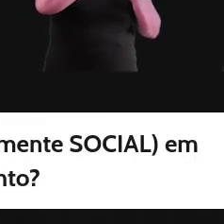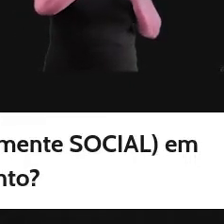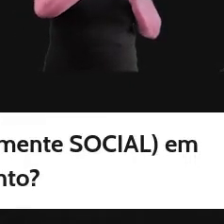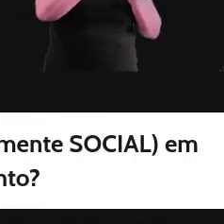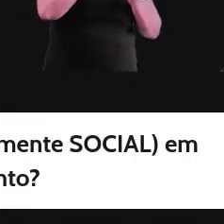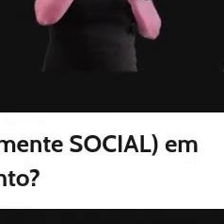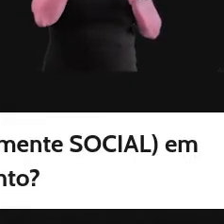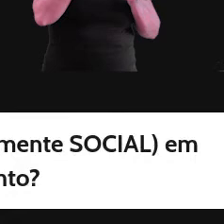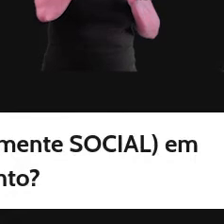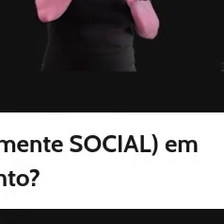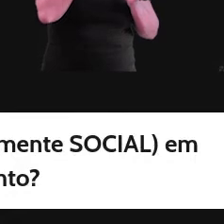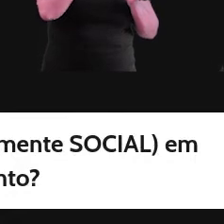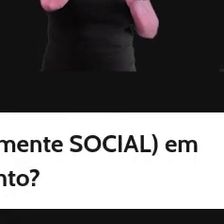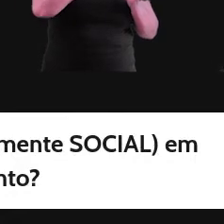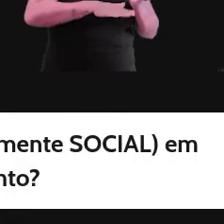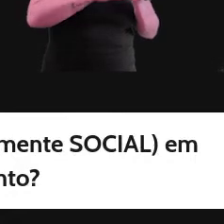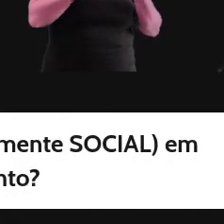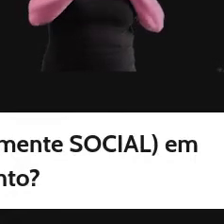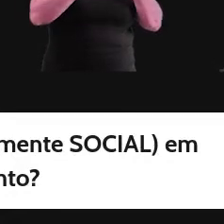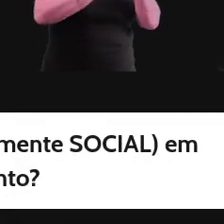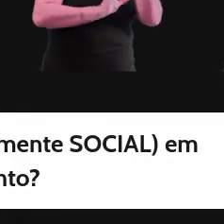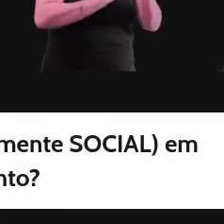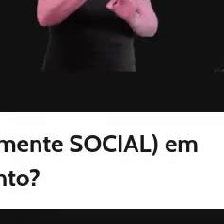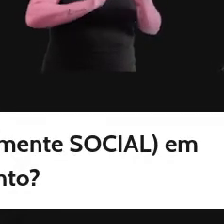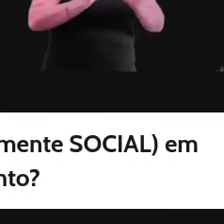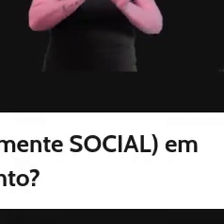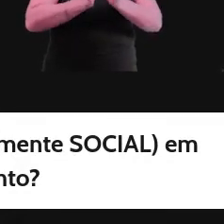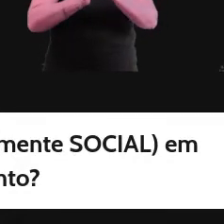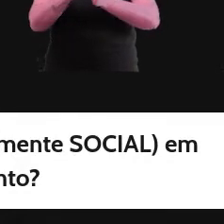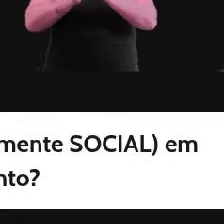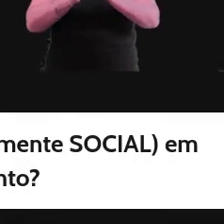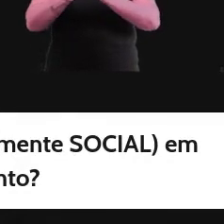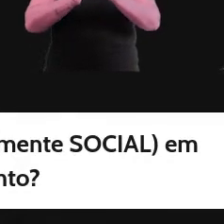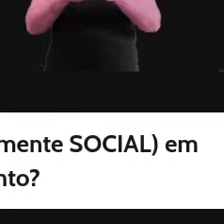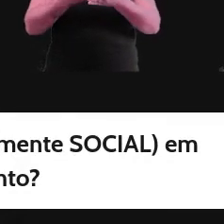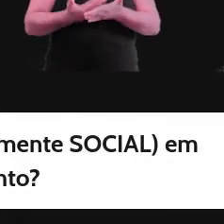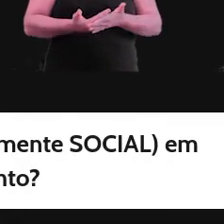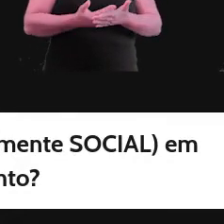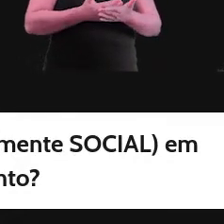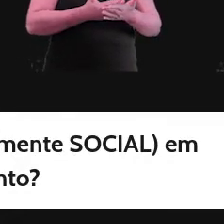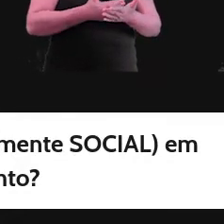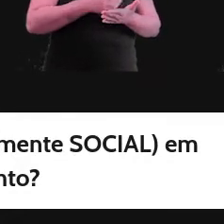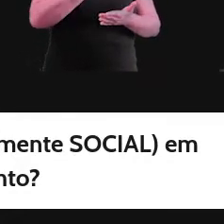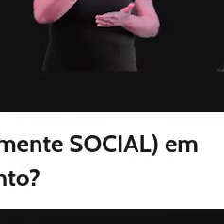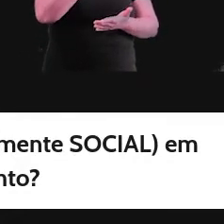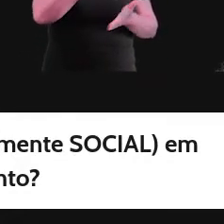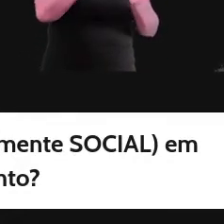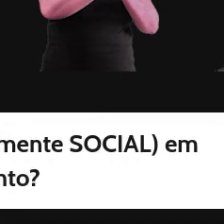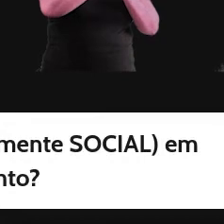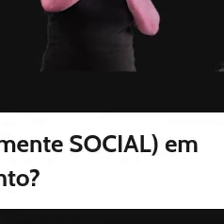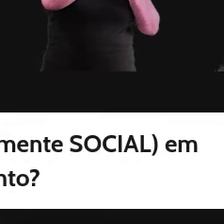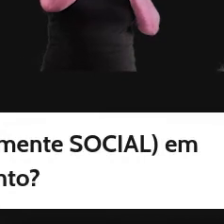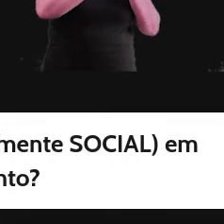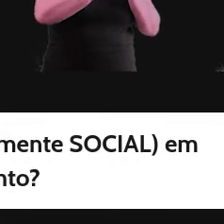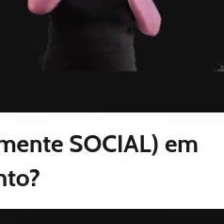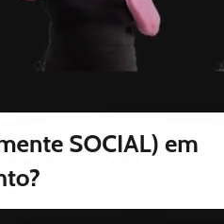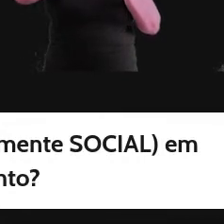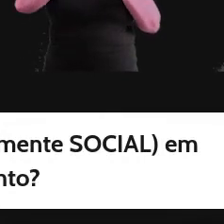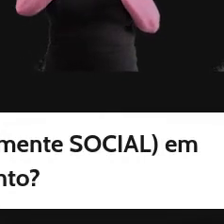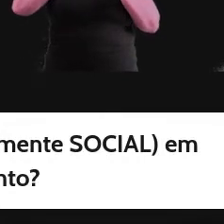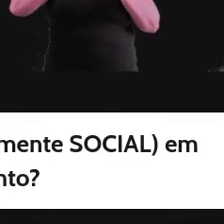indica, boa tarde, como promover a acessibilidade? Eu vou até emendar a pergunta da Lélia com a da Maria Bethânia, que também tem